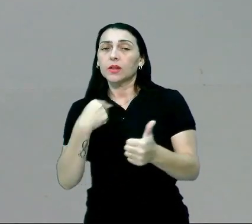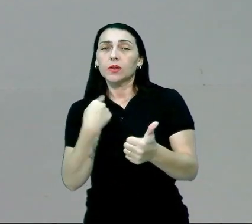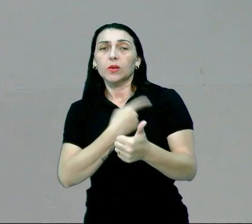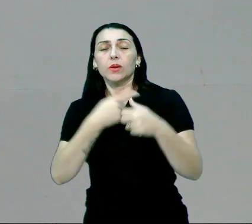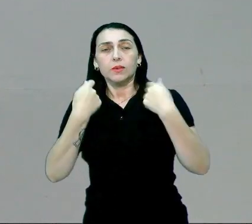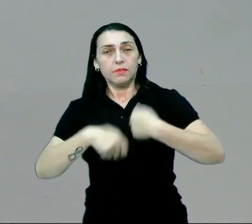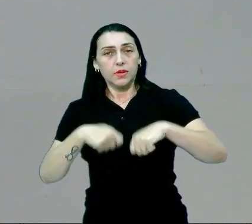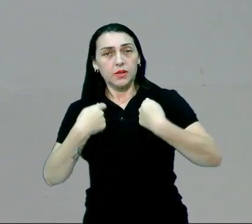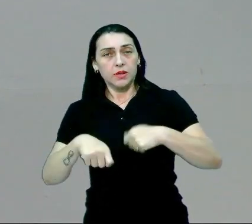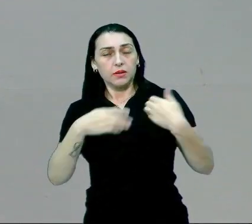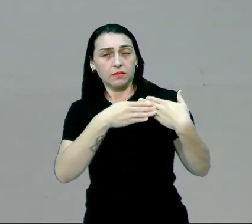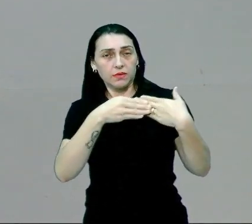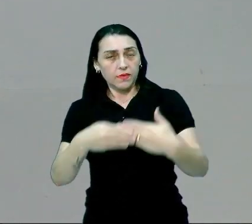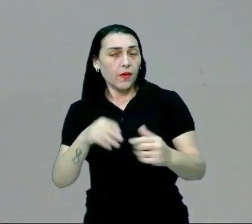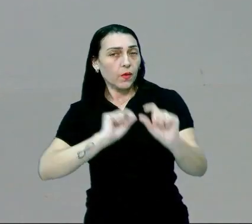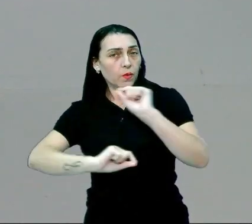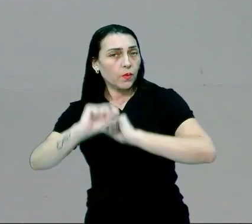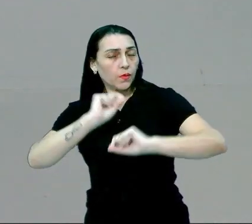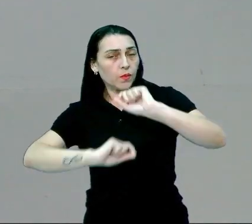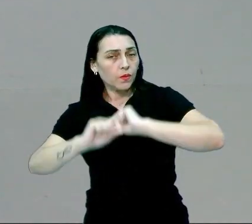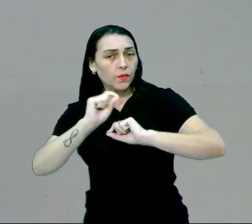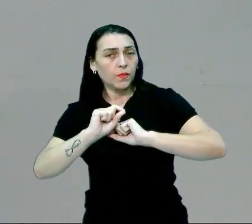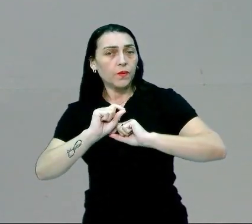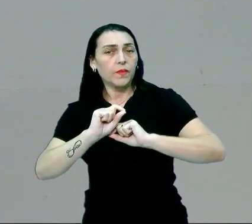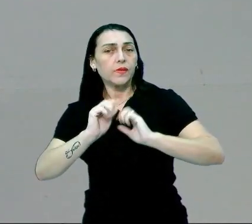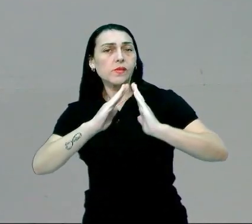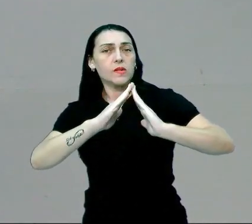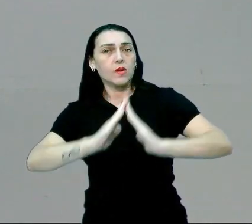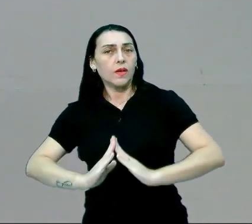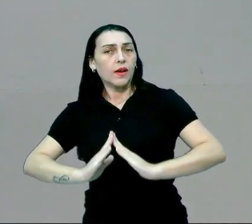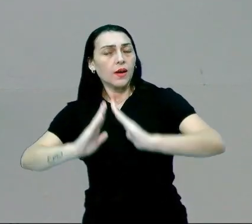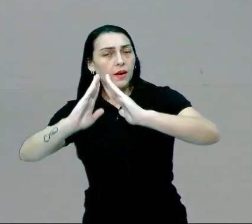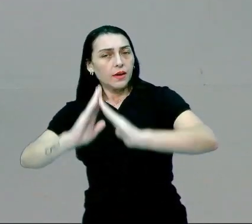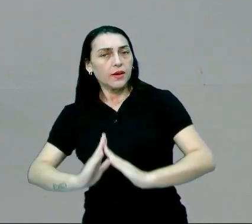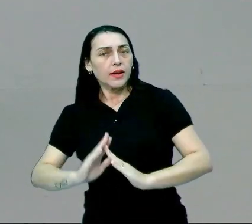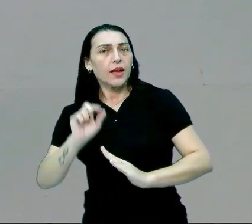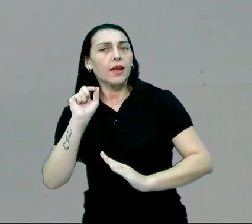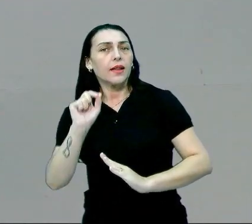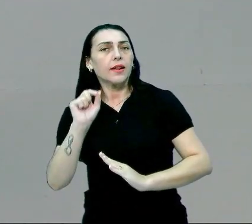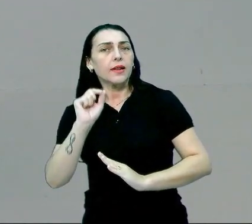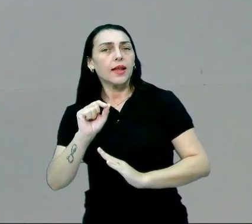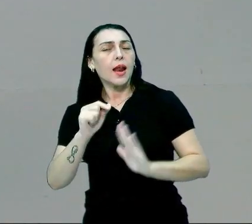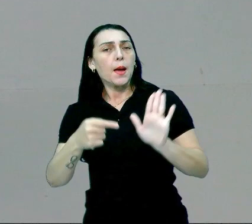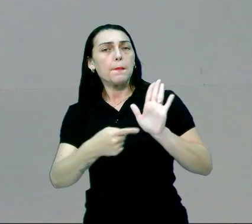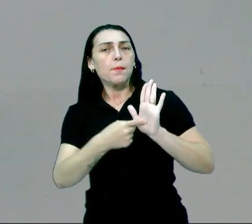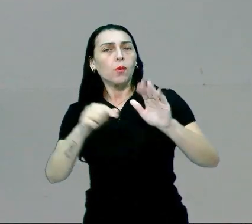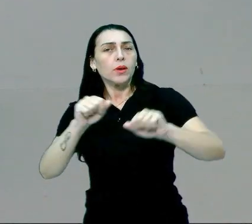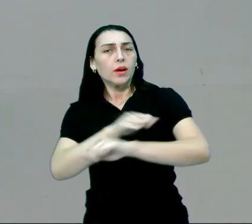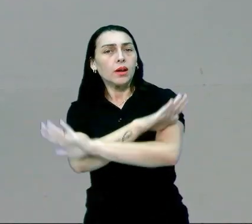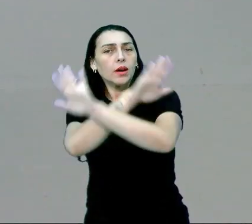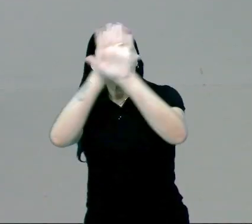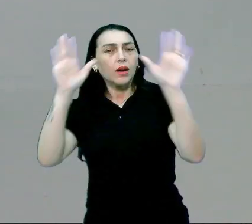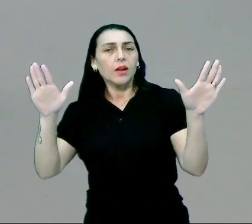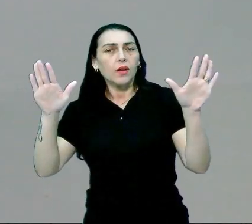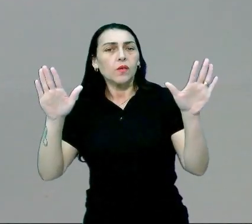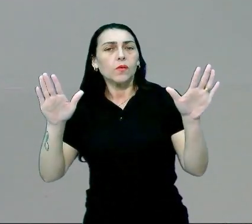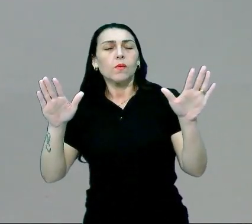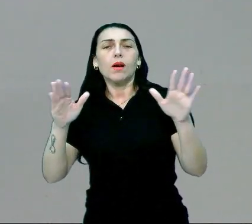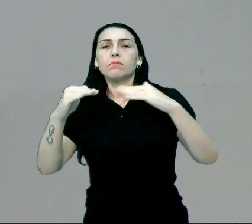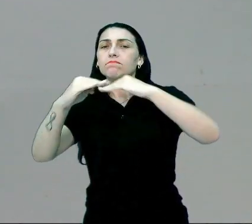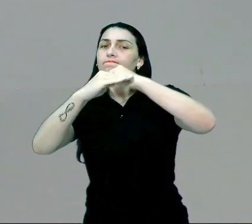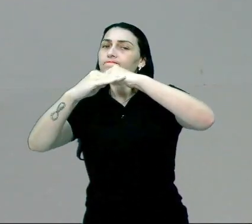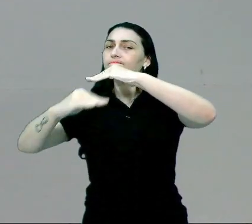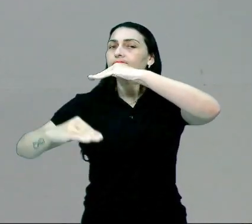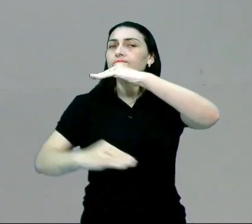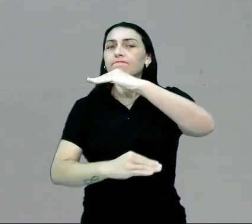nós precisamos levar em consideração que a favelização, ela evidencia uma